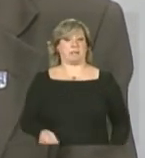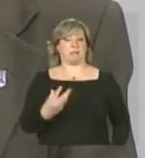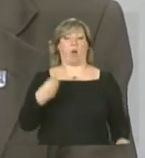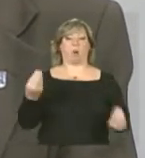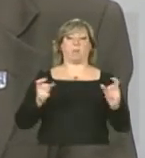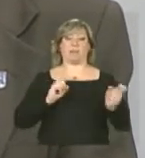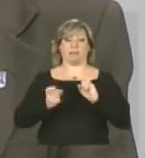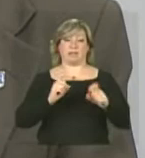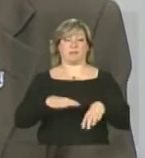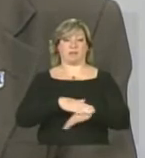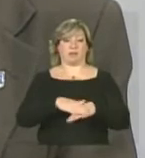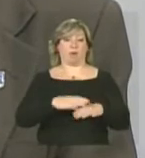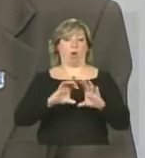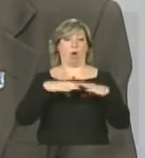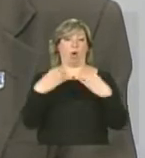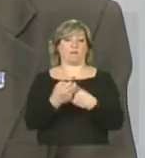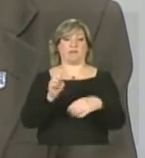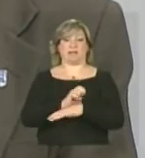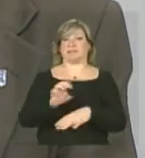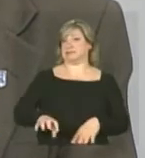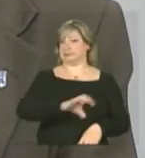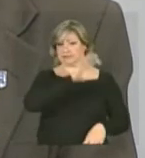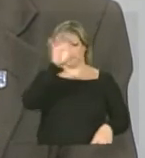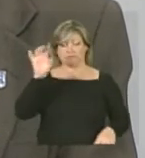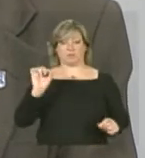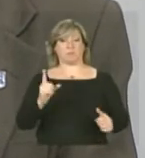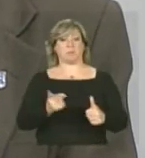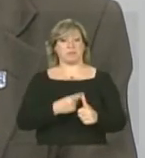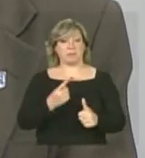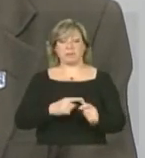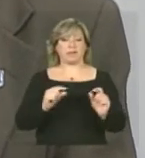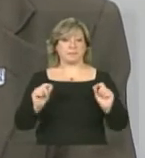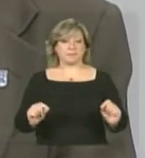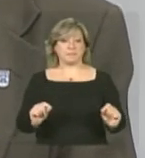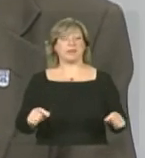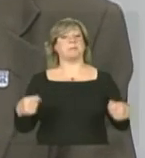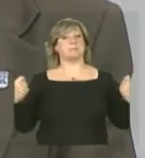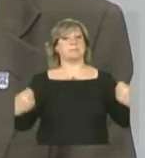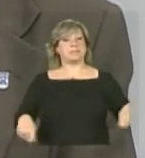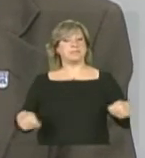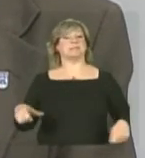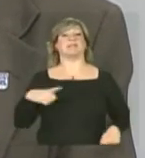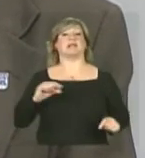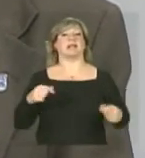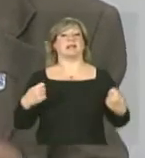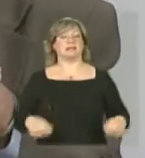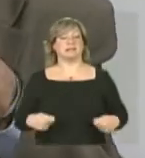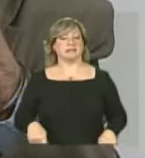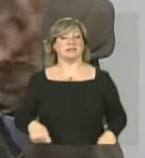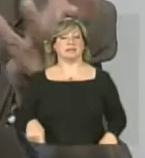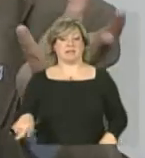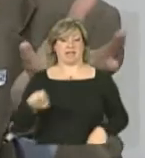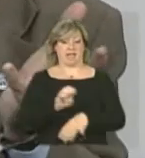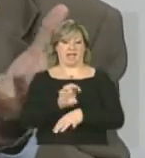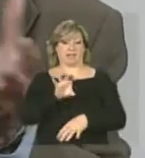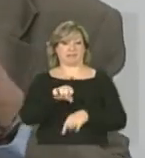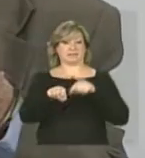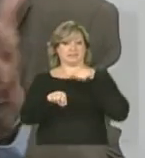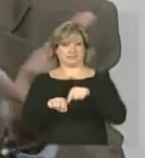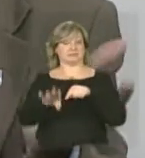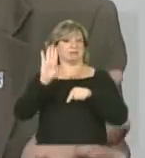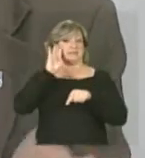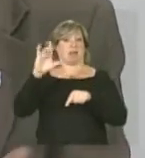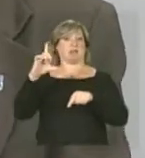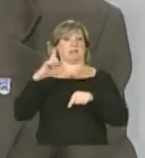debate nas conferências estaduais, primeiro é que há necessidade de que o Estado tenha um marco legal,